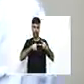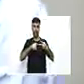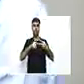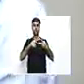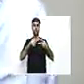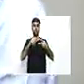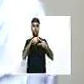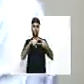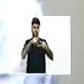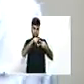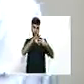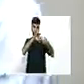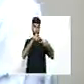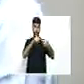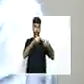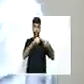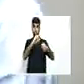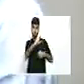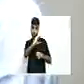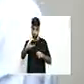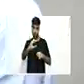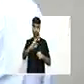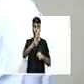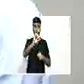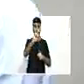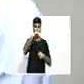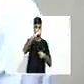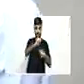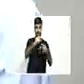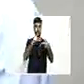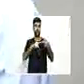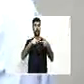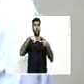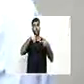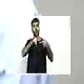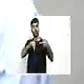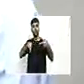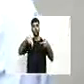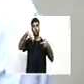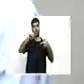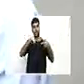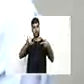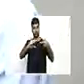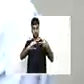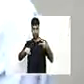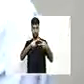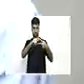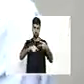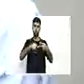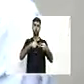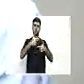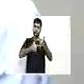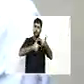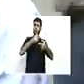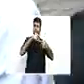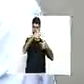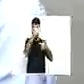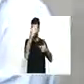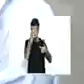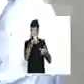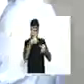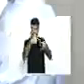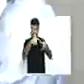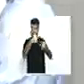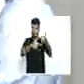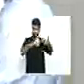coordenados respectivamente pela professora Bianca e a professora Nádia que tem um trabalho constante o senhor sabe muito bem disso